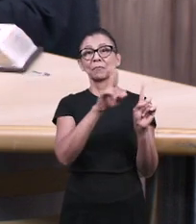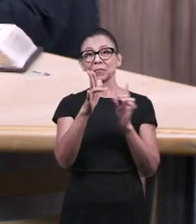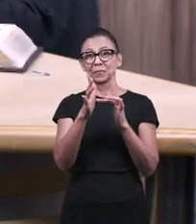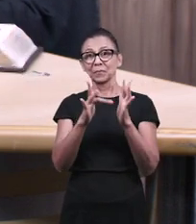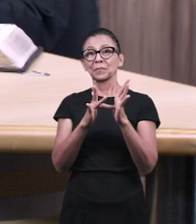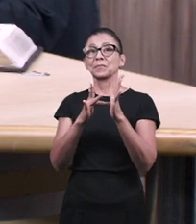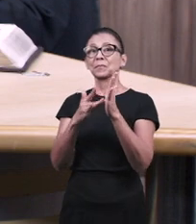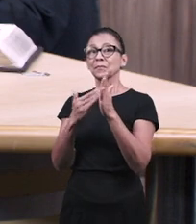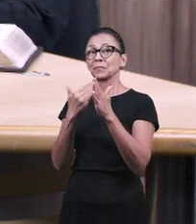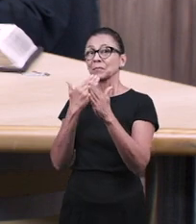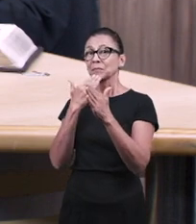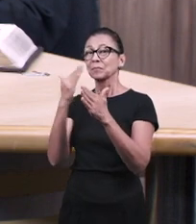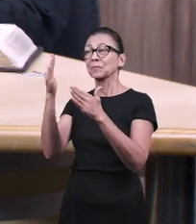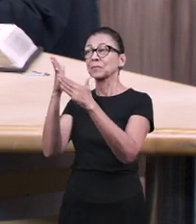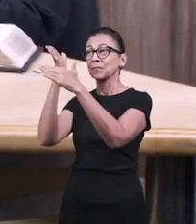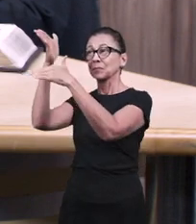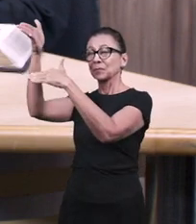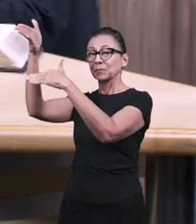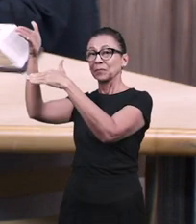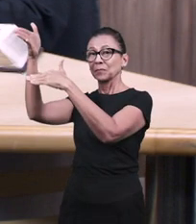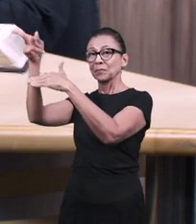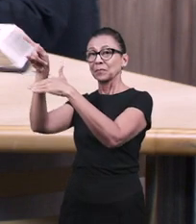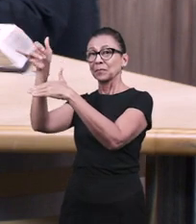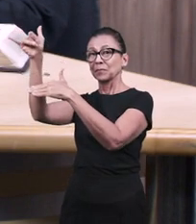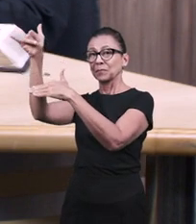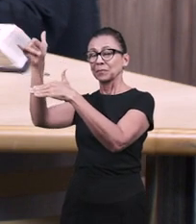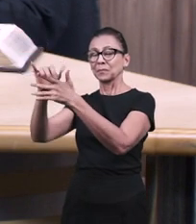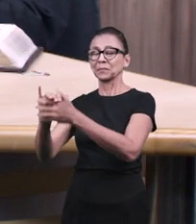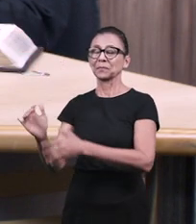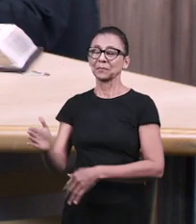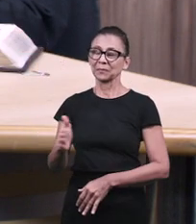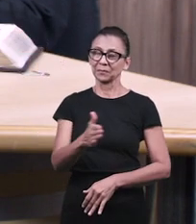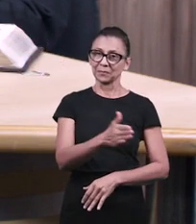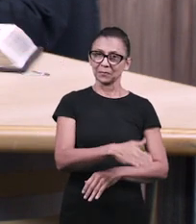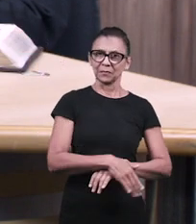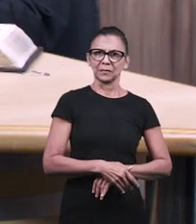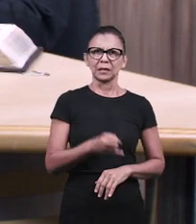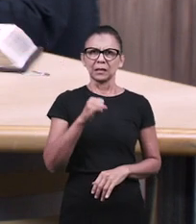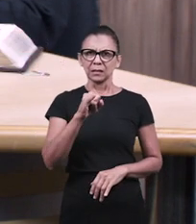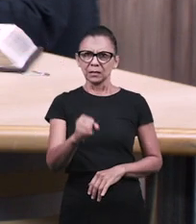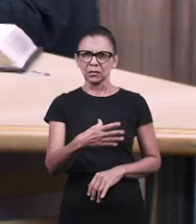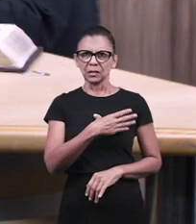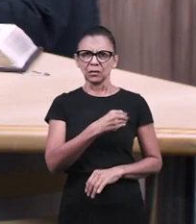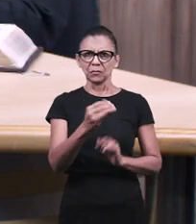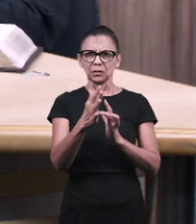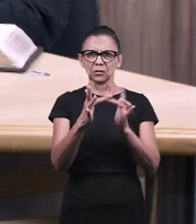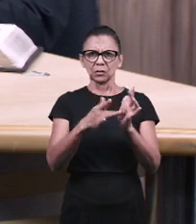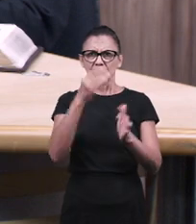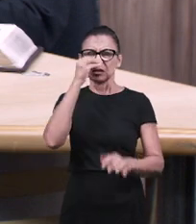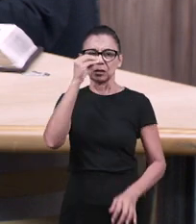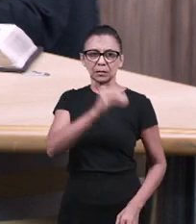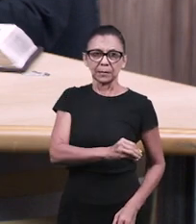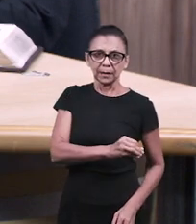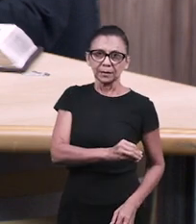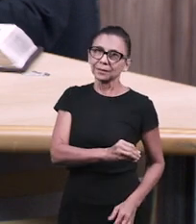Apóstolo João, em sua primeira carta, qualquer que nega o Filho, também não tem o Pai.